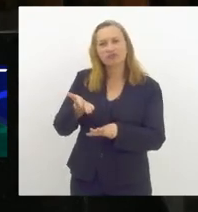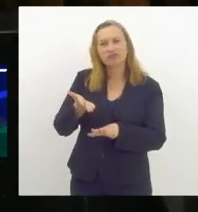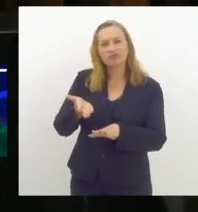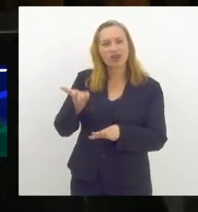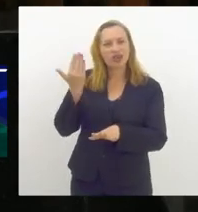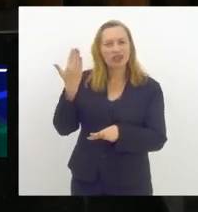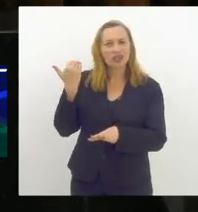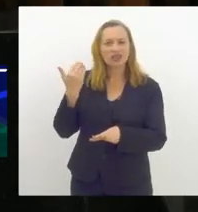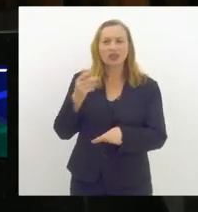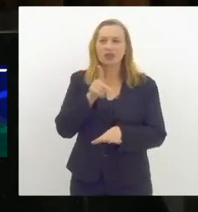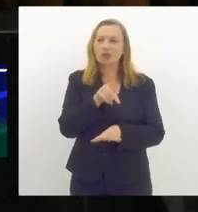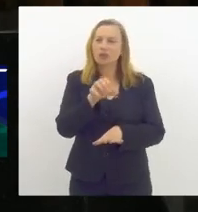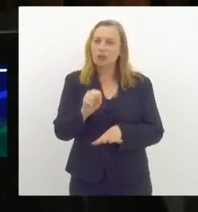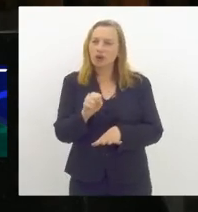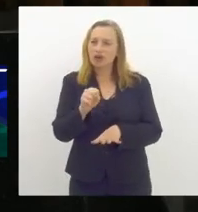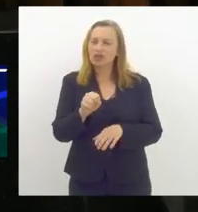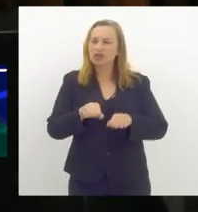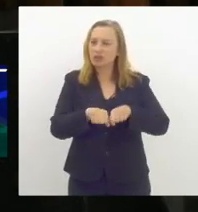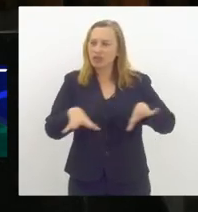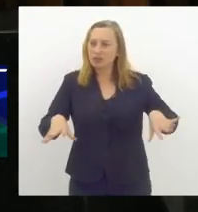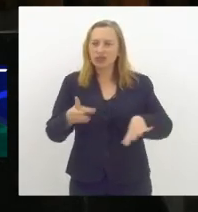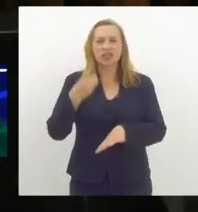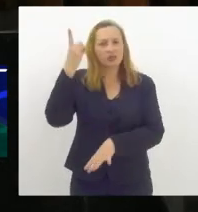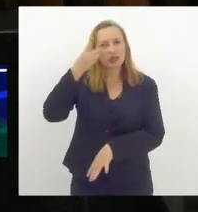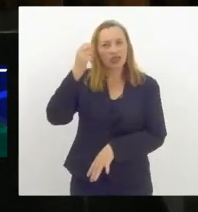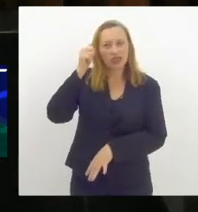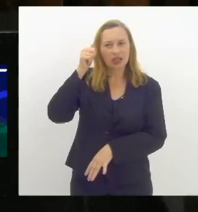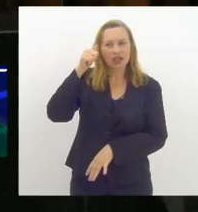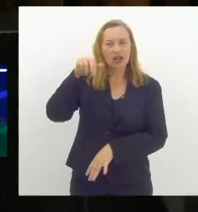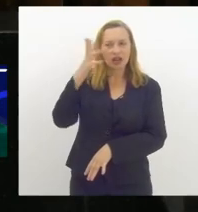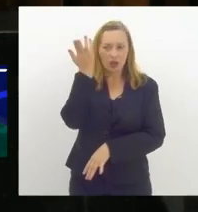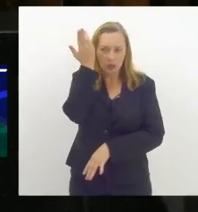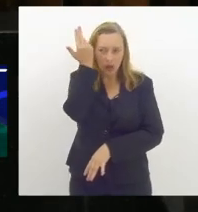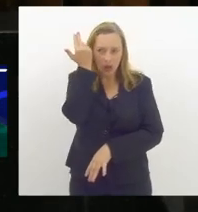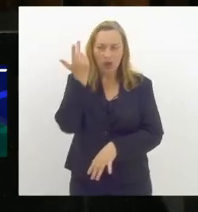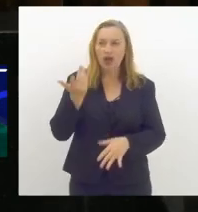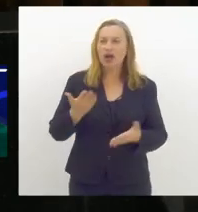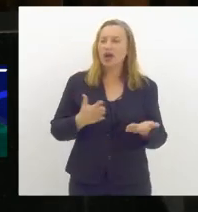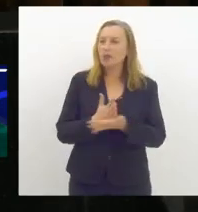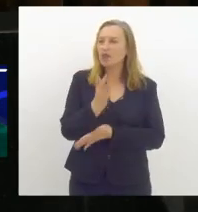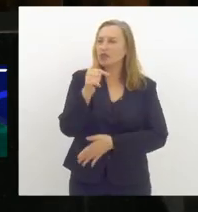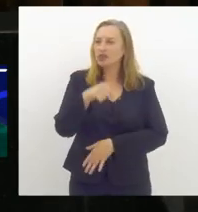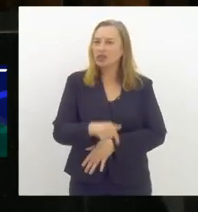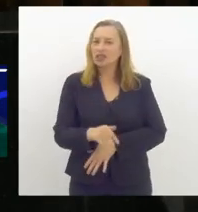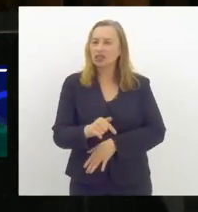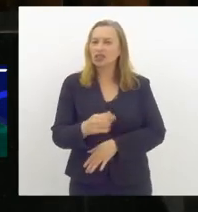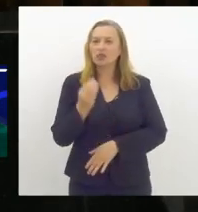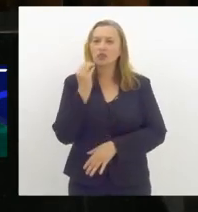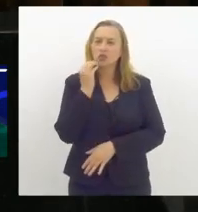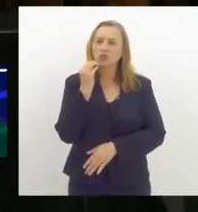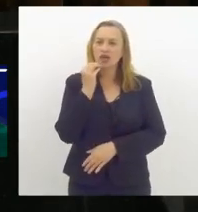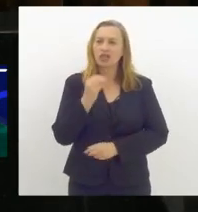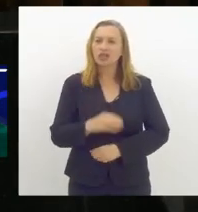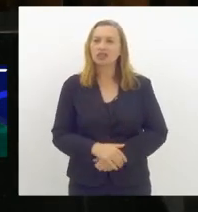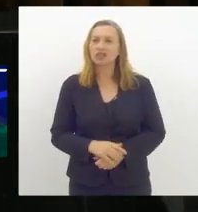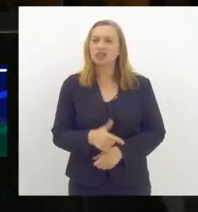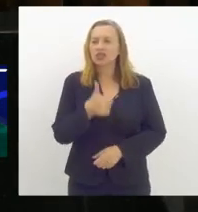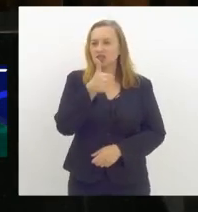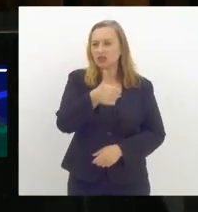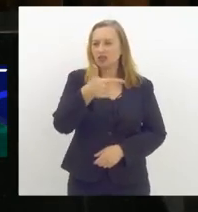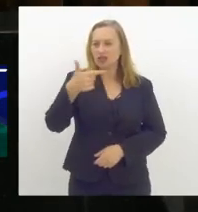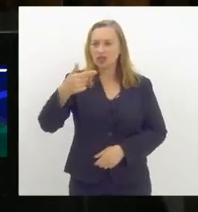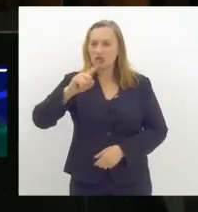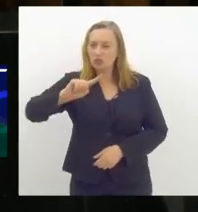no poste pandemia Deputado Aliomar Coelho aprovamos aqui a oportunidade de